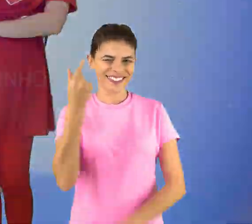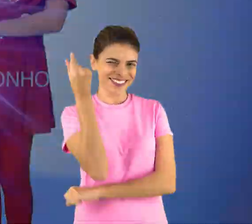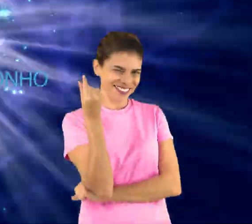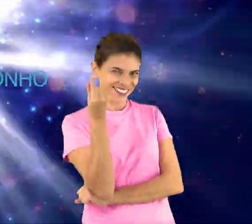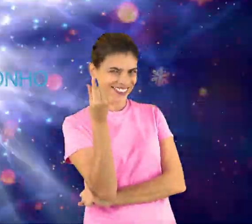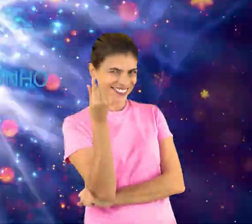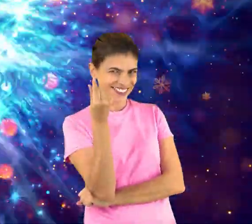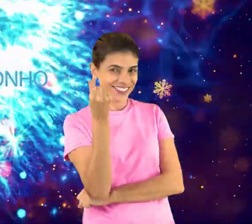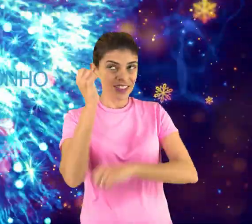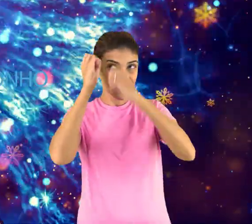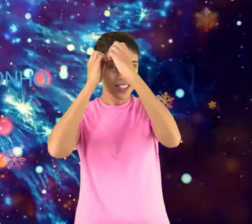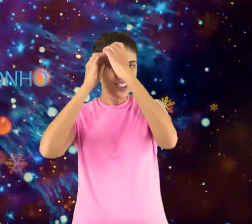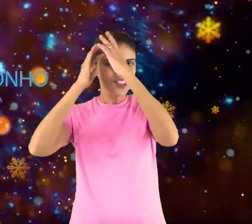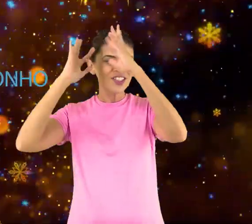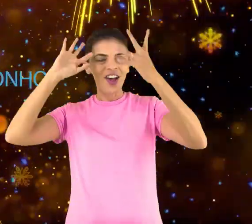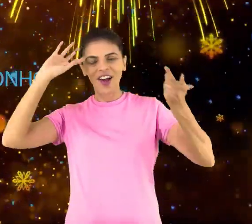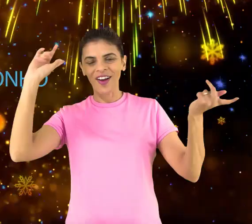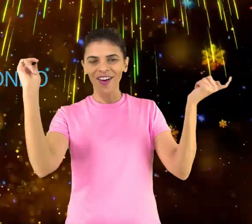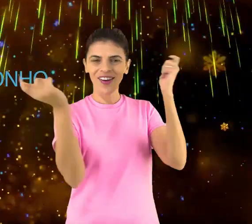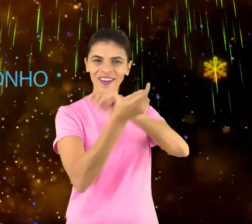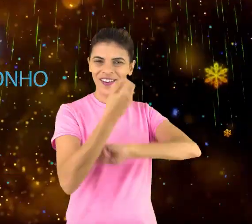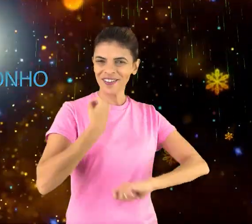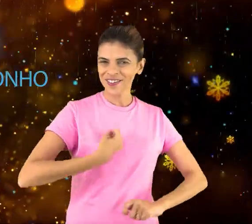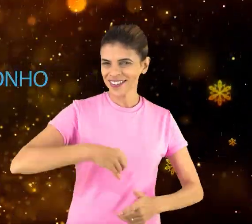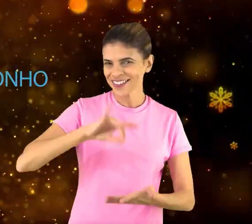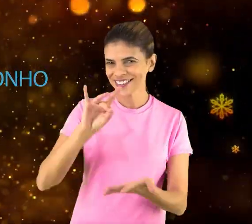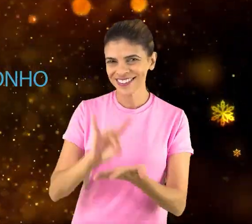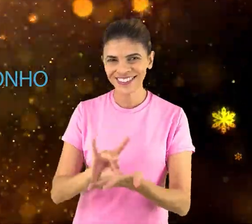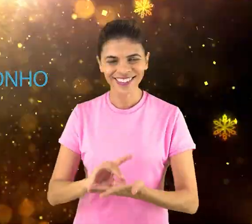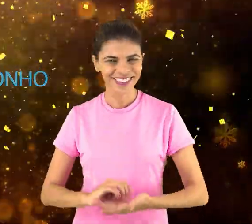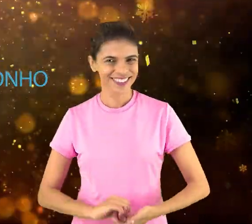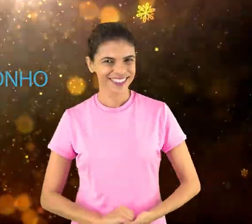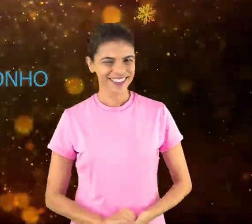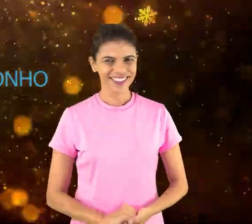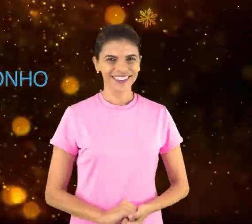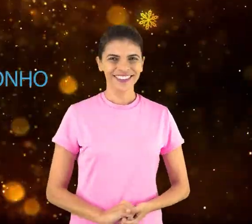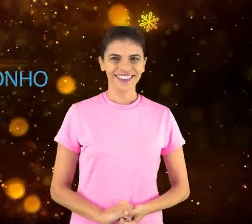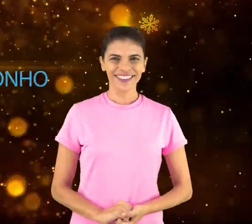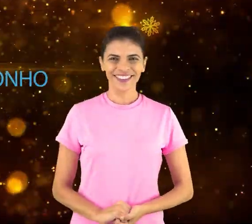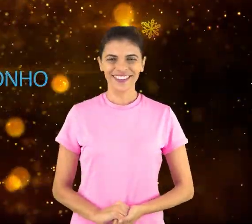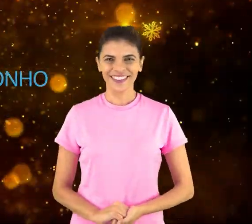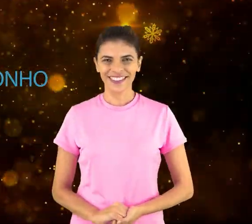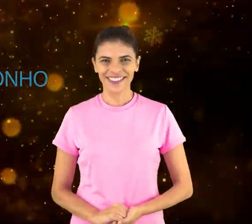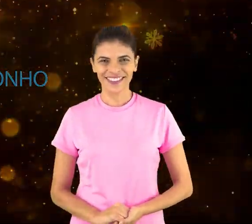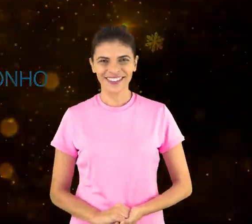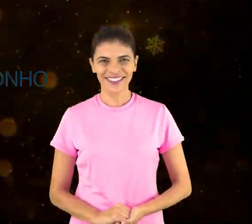Aqui você pode viver o seu sonho!